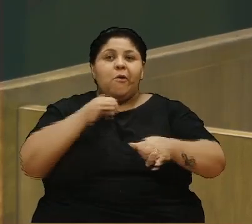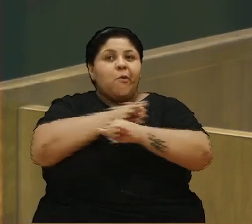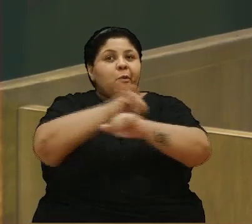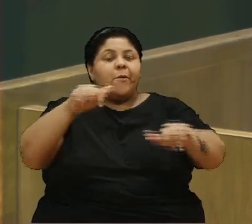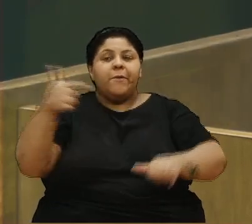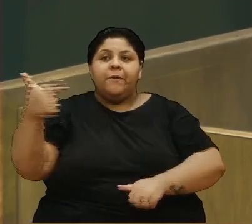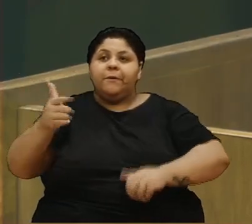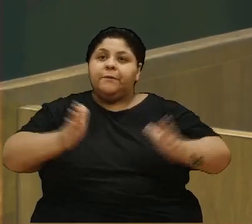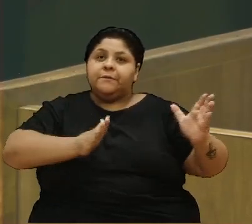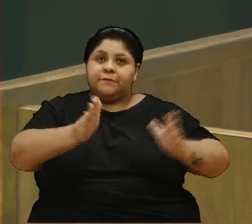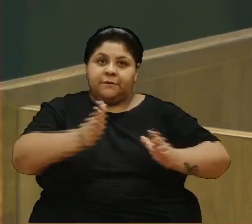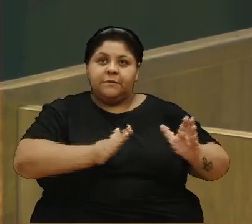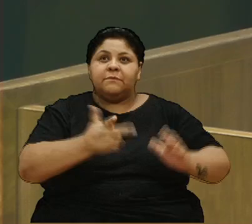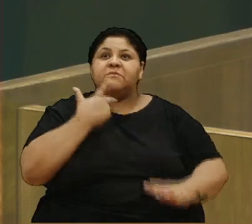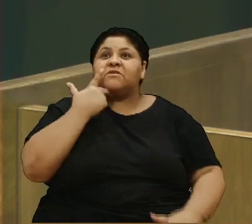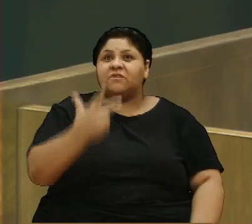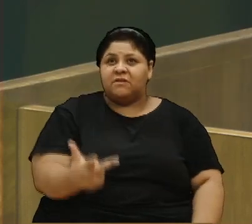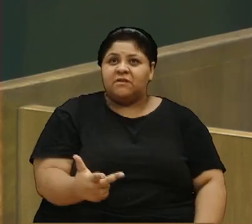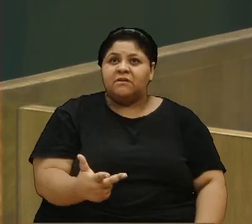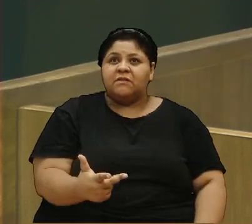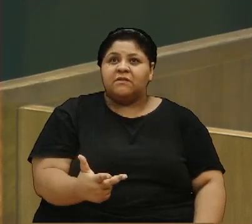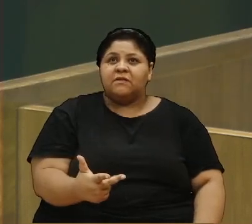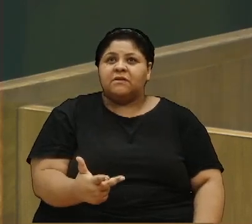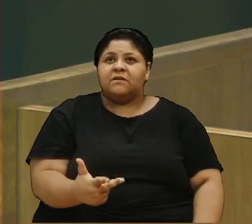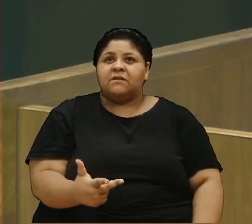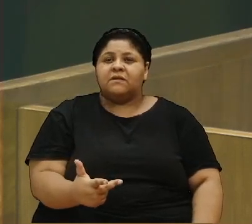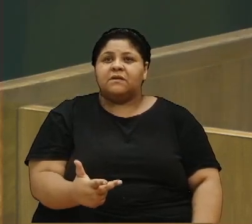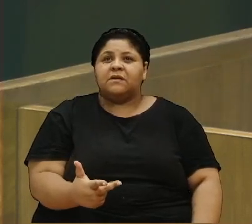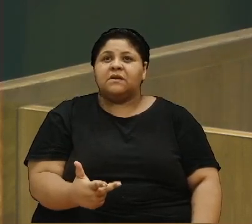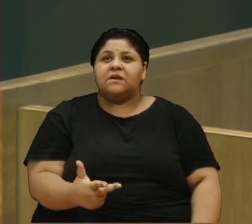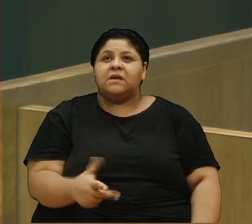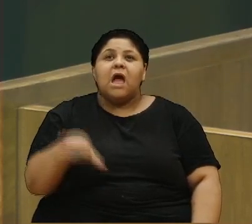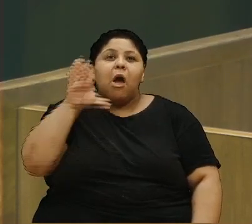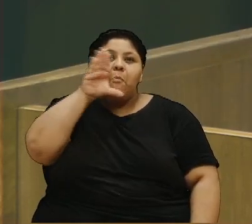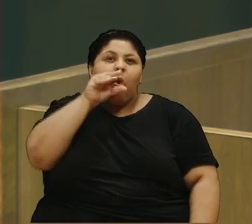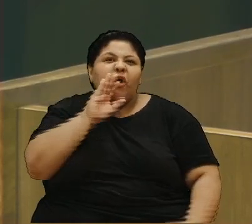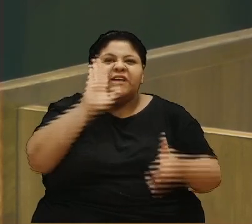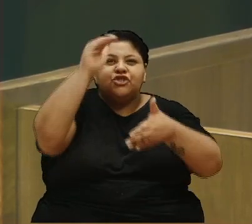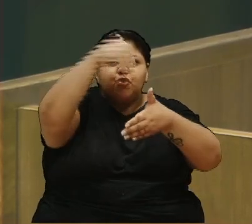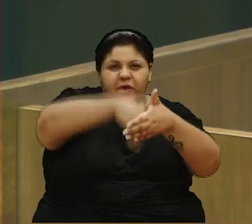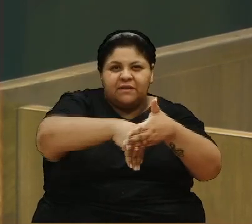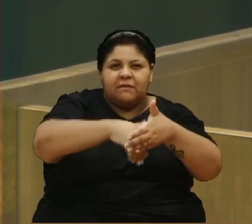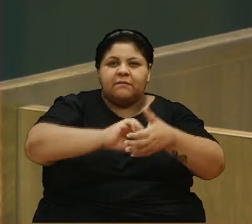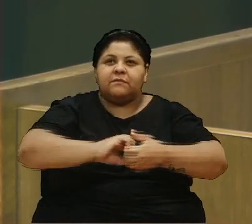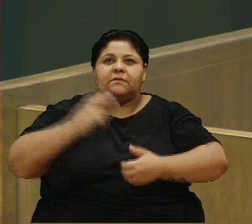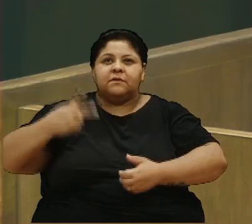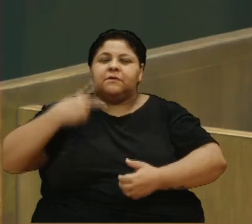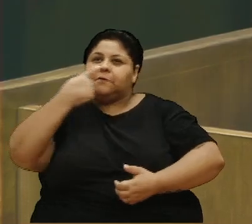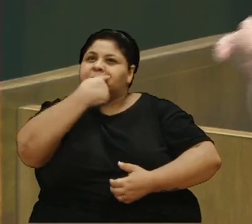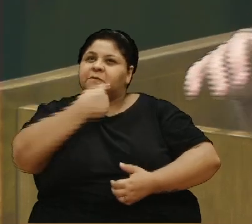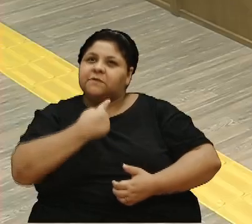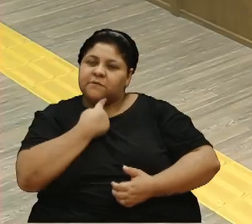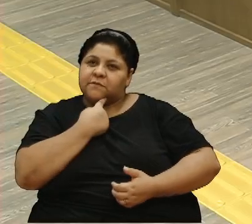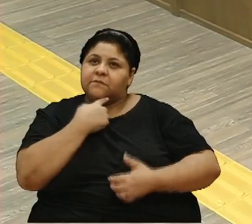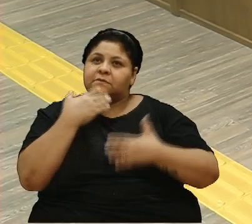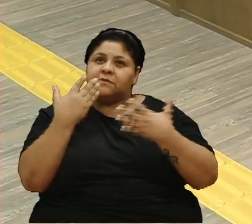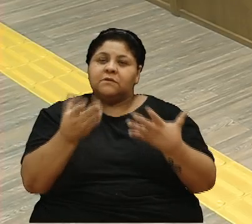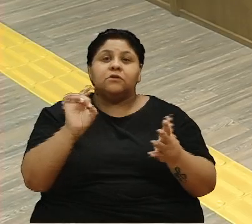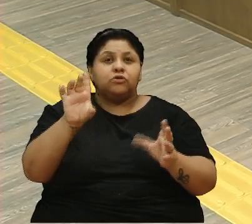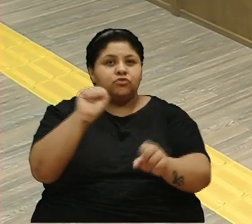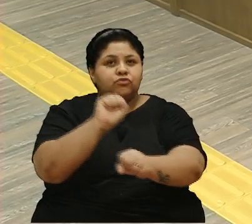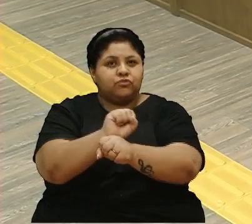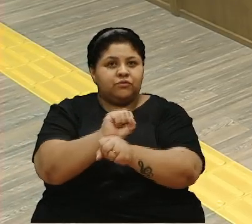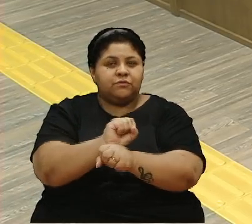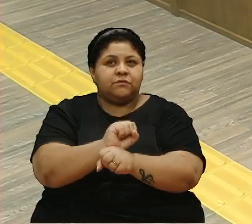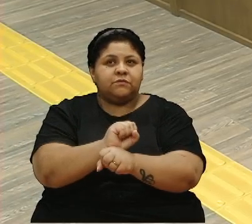segundo turno, para vir falar, a boca de urna... Vereador Petrini, só segura o